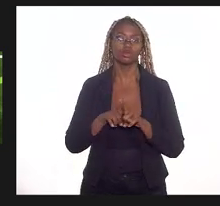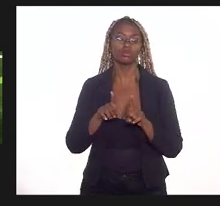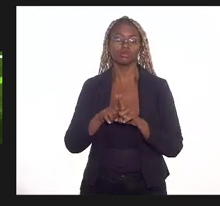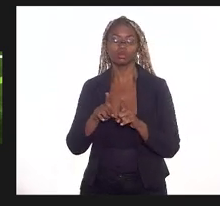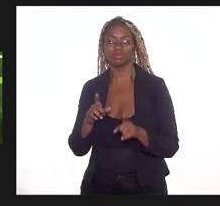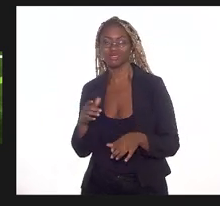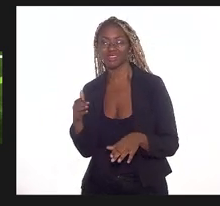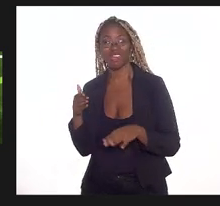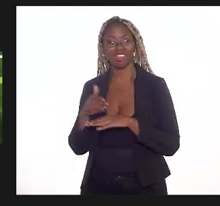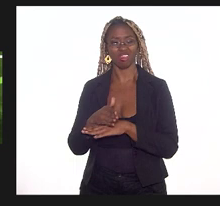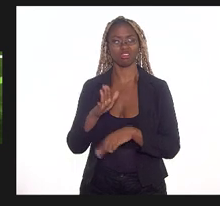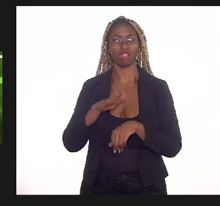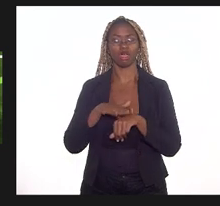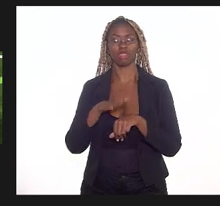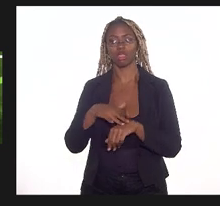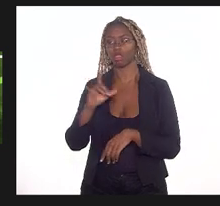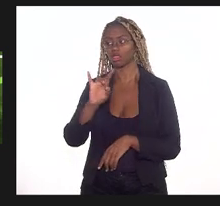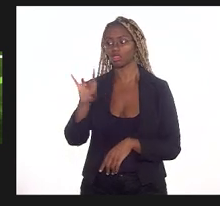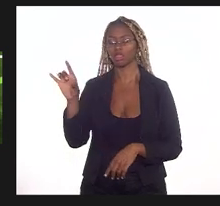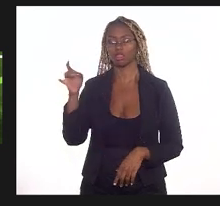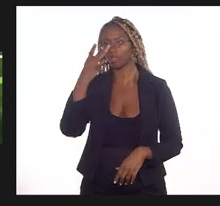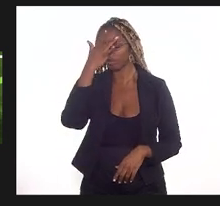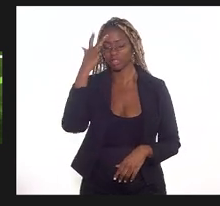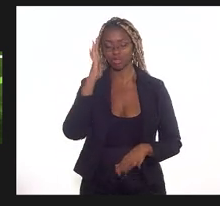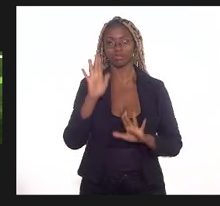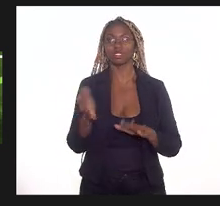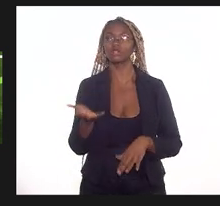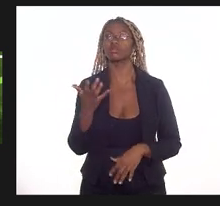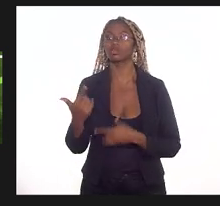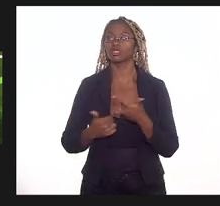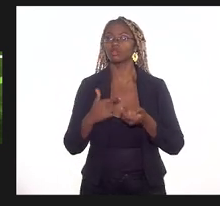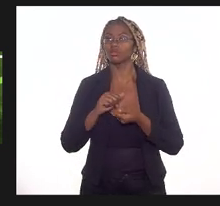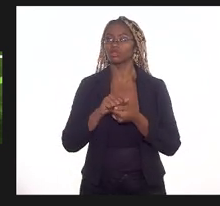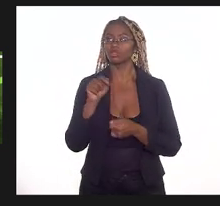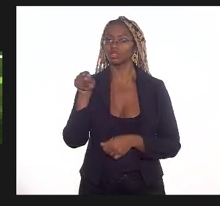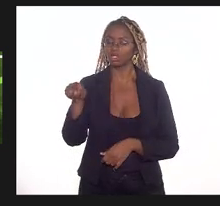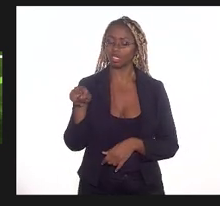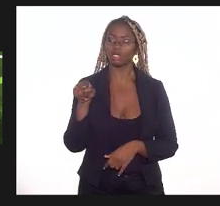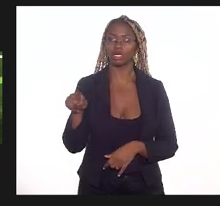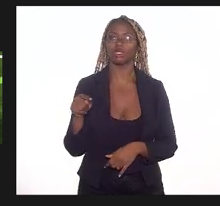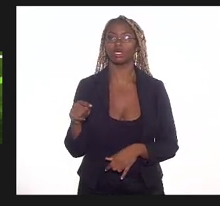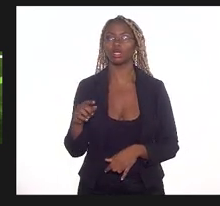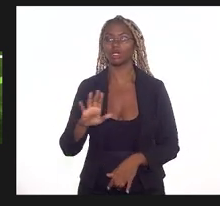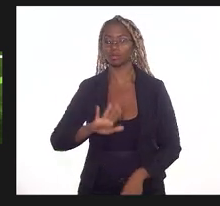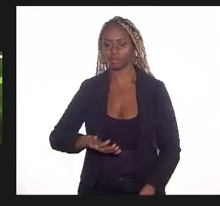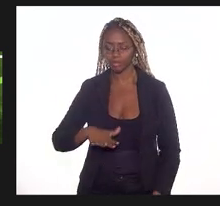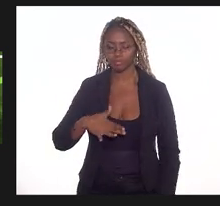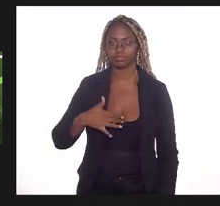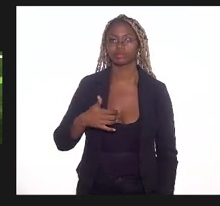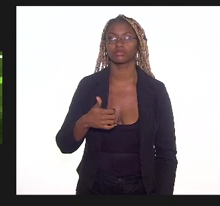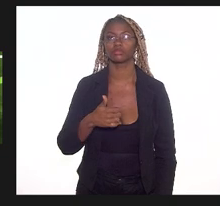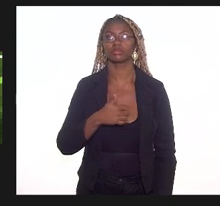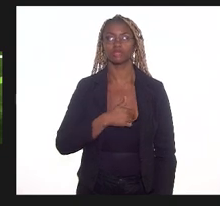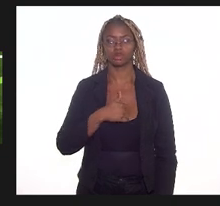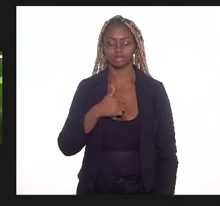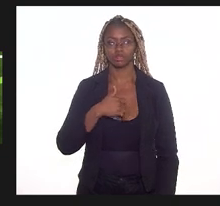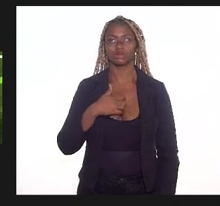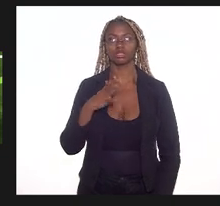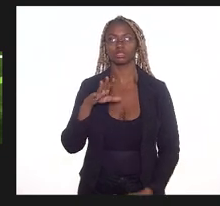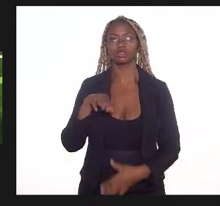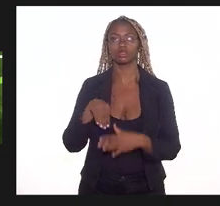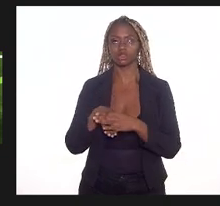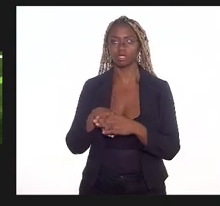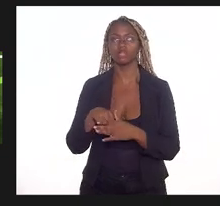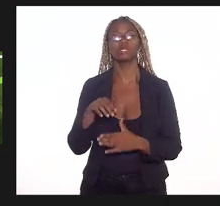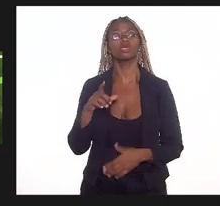autonomia dessas pessoas. E a gente quer trabalhar com elas, dar oportunidade, elevar a autoestima dessas famílias que têm dentro do seu seio